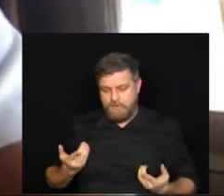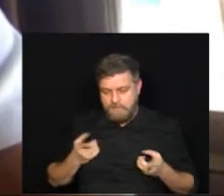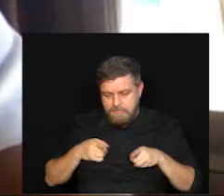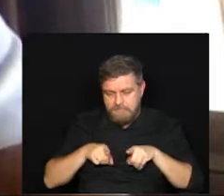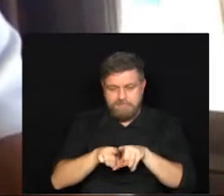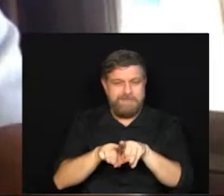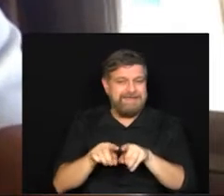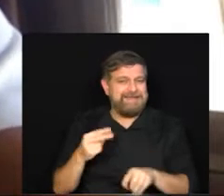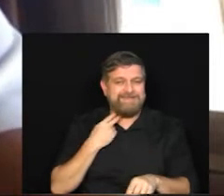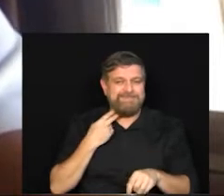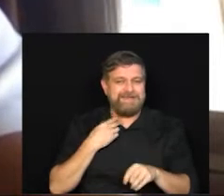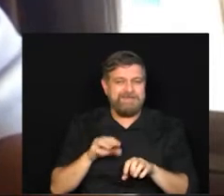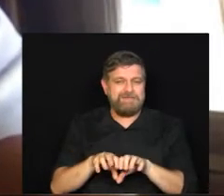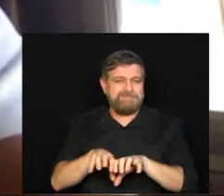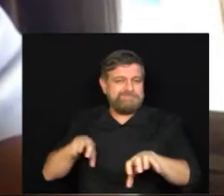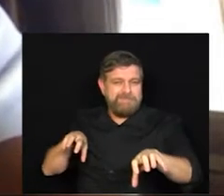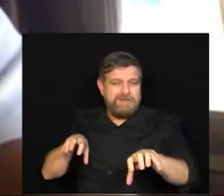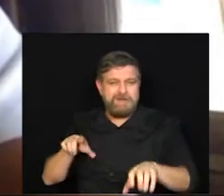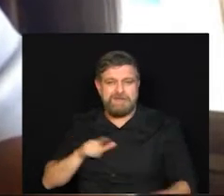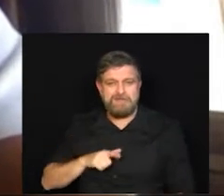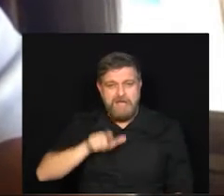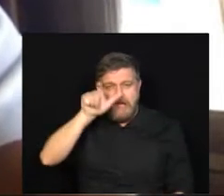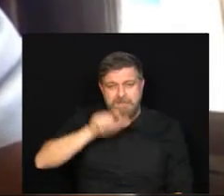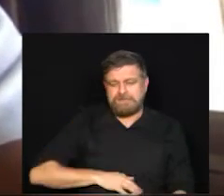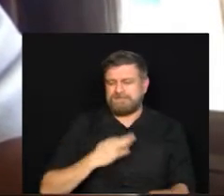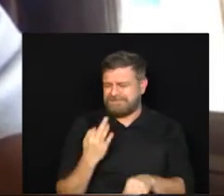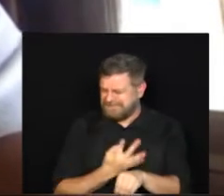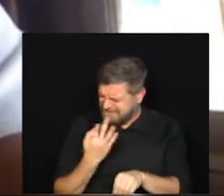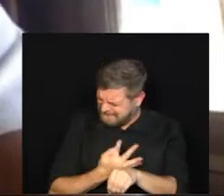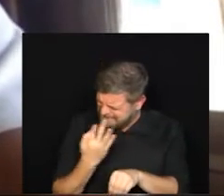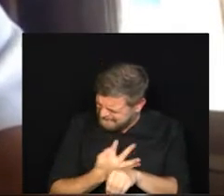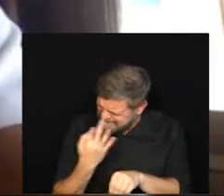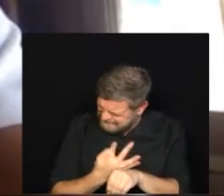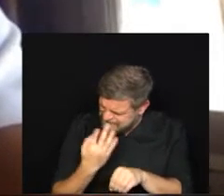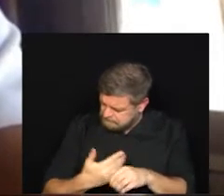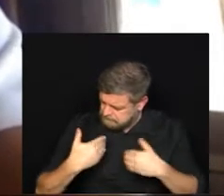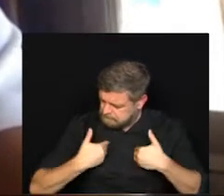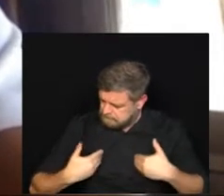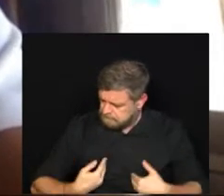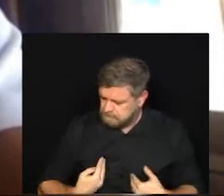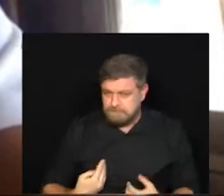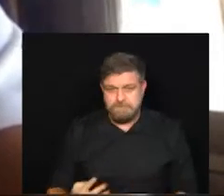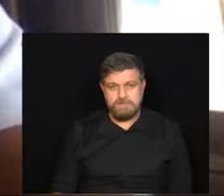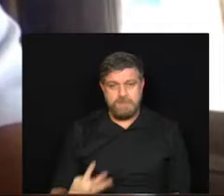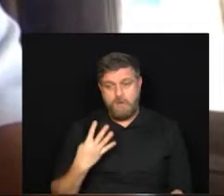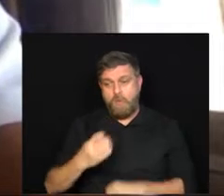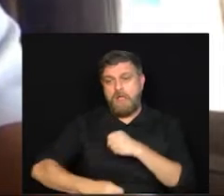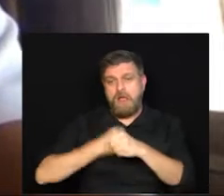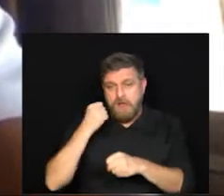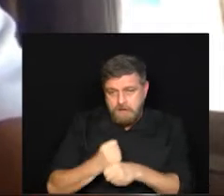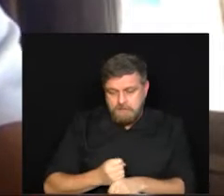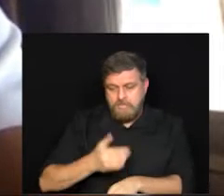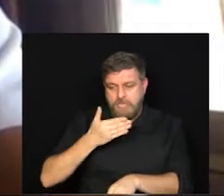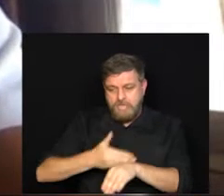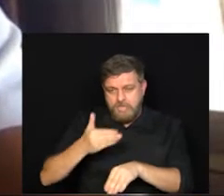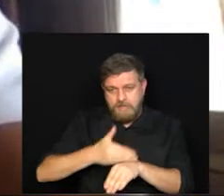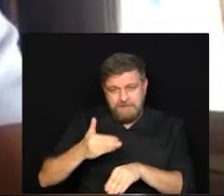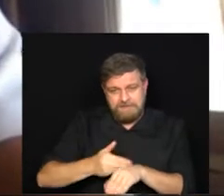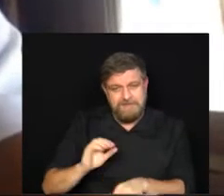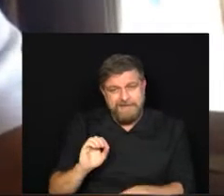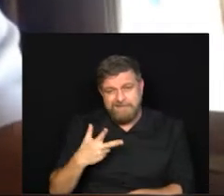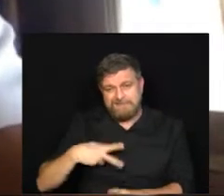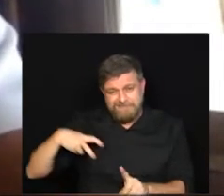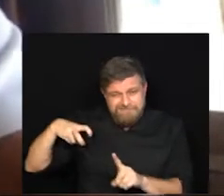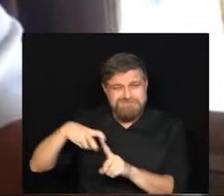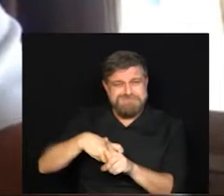é difícil o cara também aguentar algum calendário extenso, fazer uma campanha de 4 anos sem ter lesão, sem ter um monte de